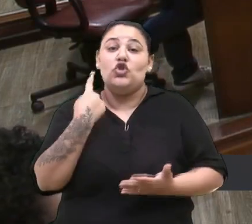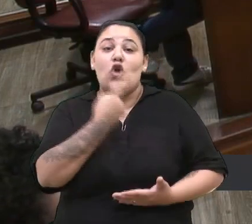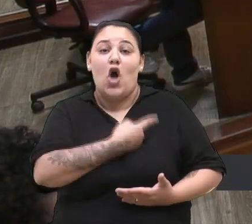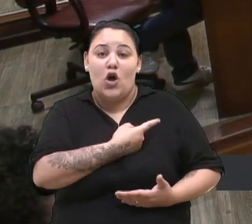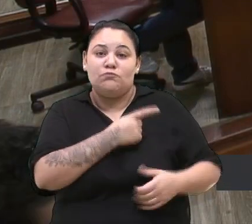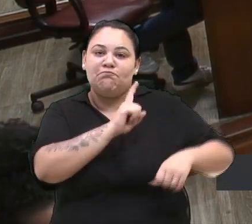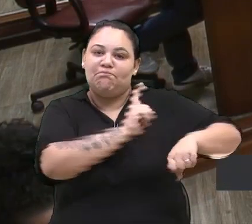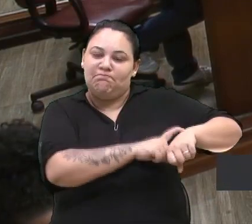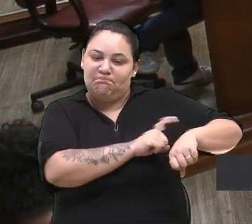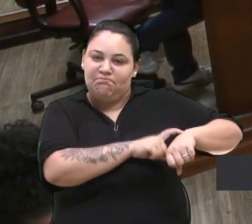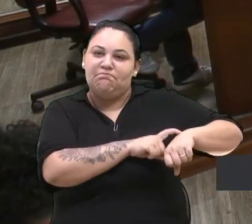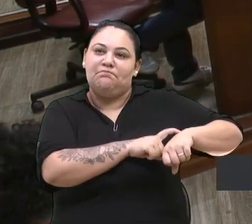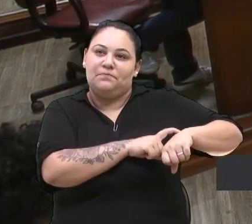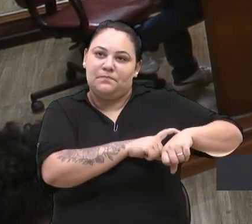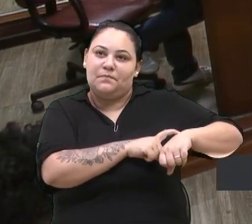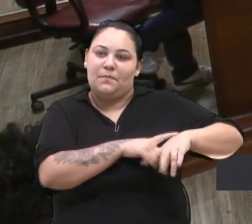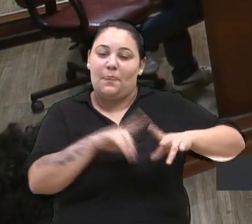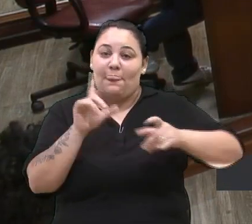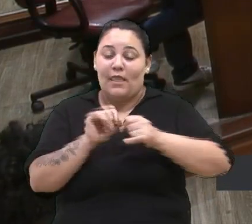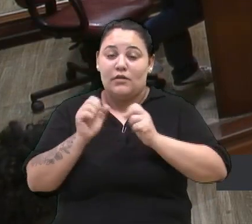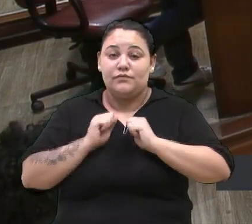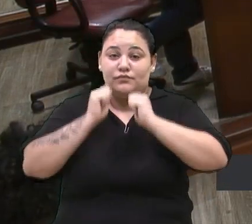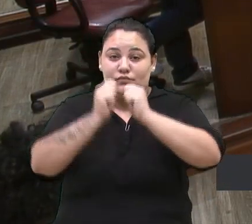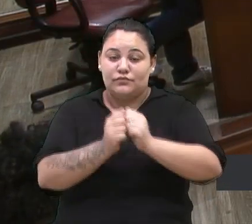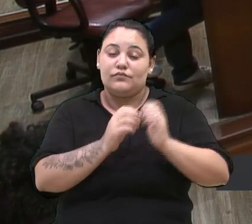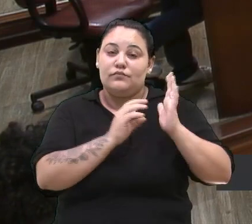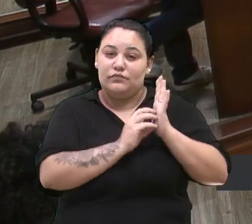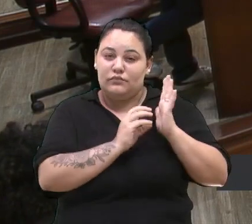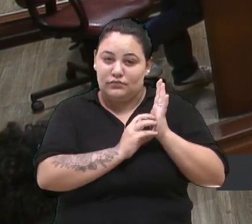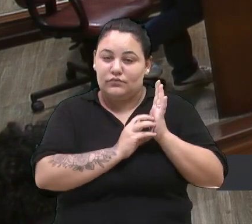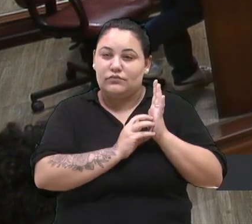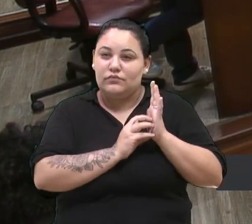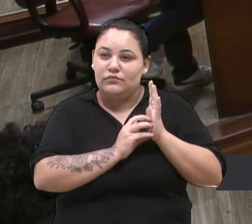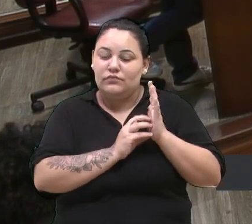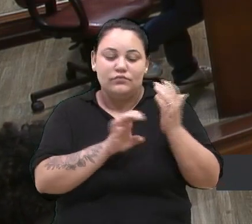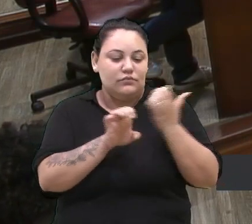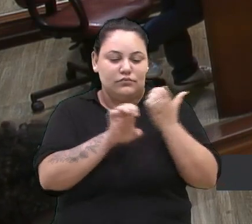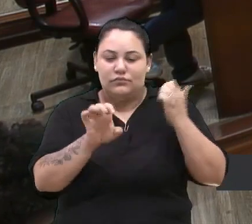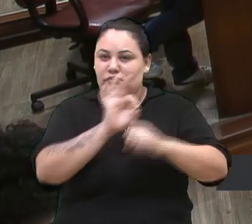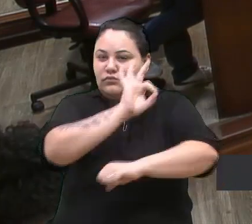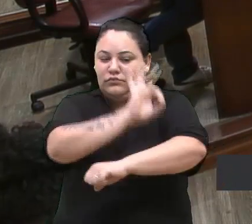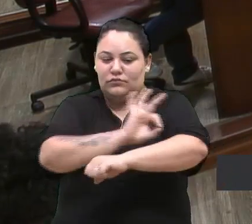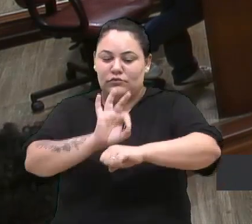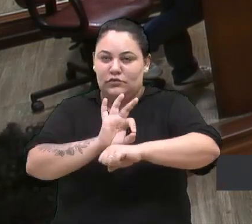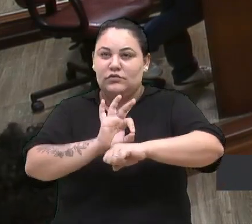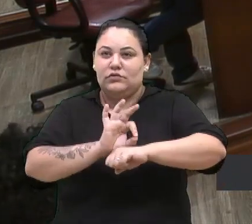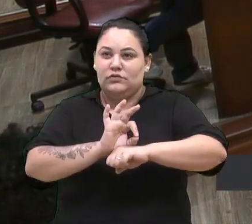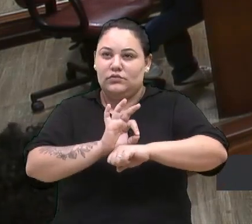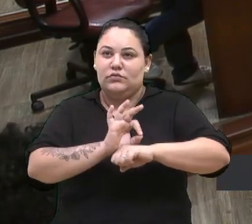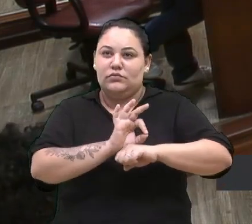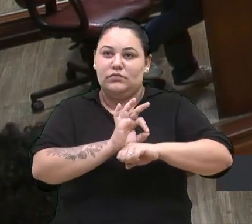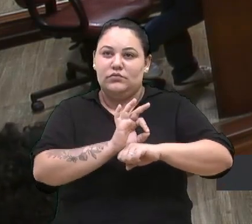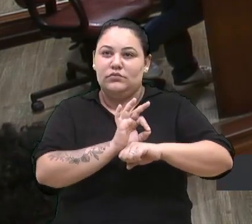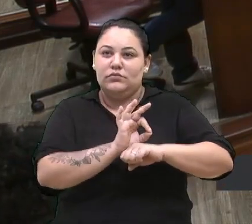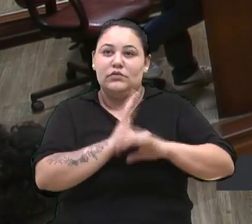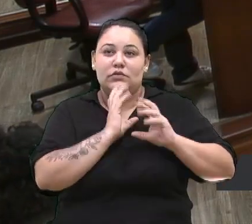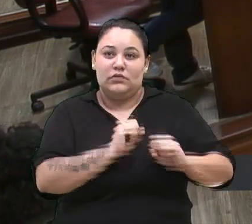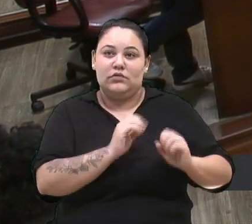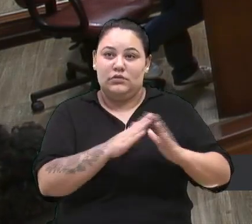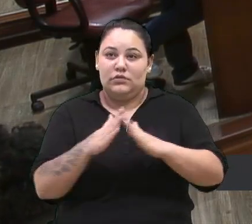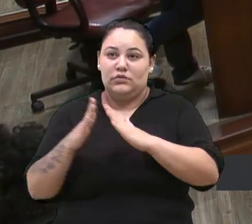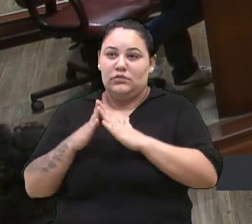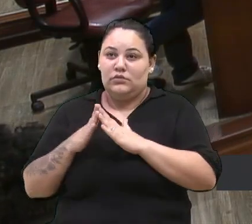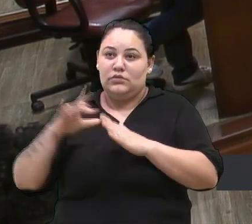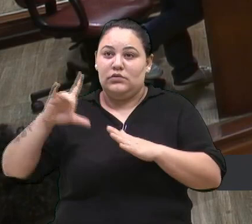momento, fazendo junto com servidores, arquitetos, engenheiros da Secretaria da Habitação, chegamos a uma conclusão